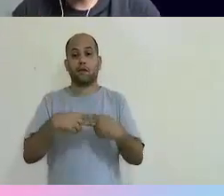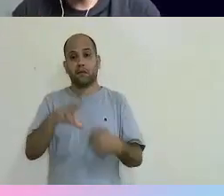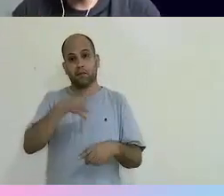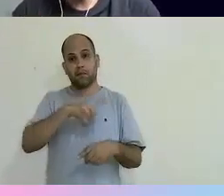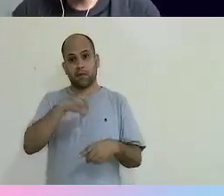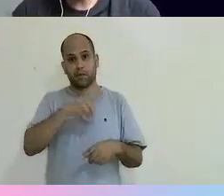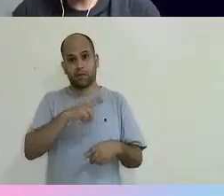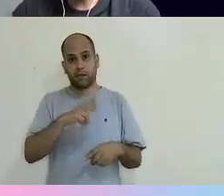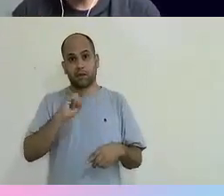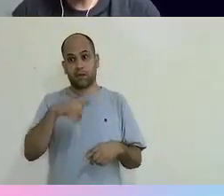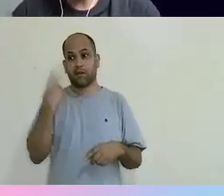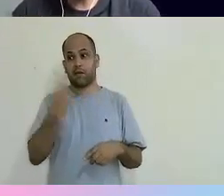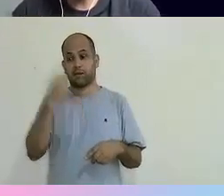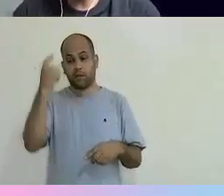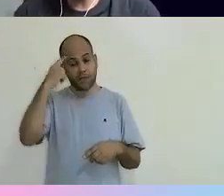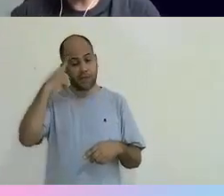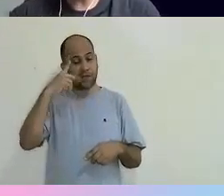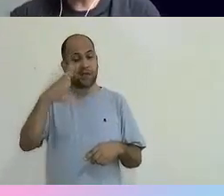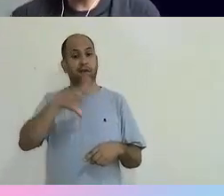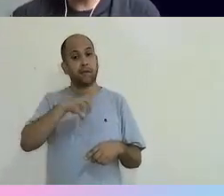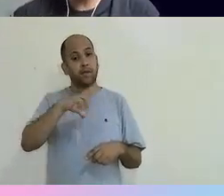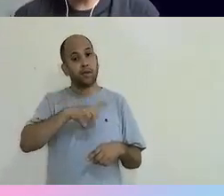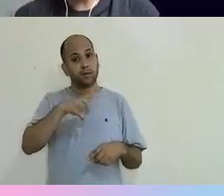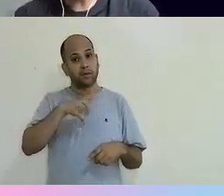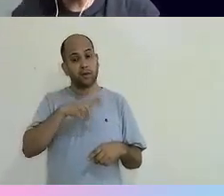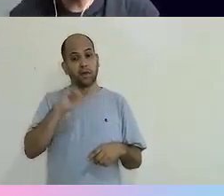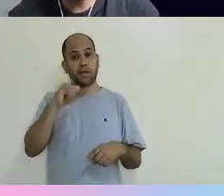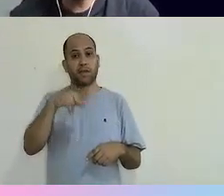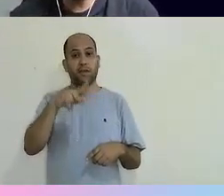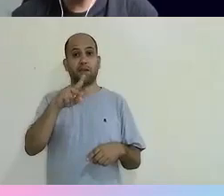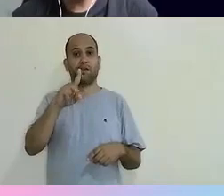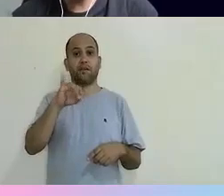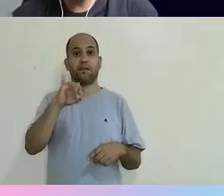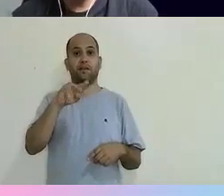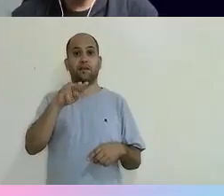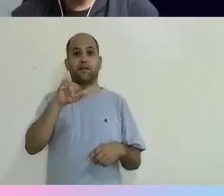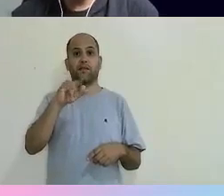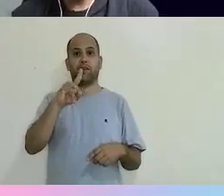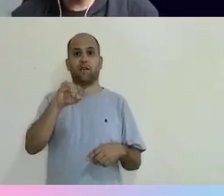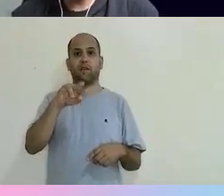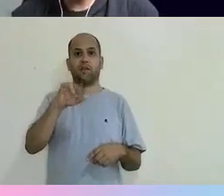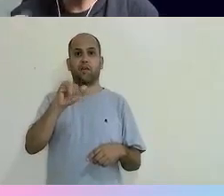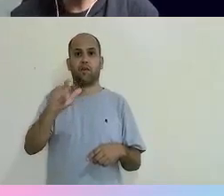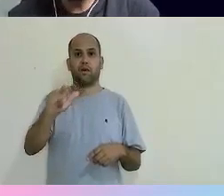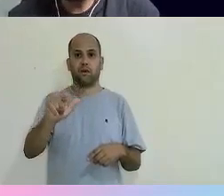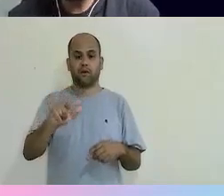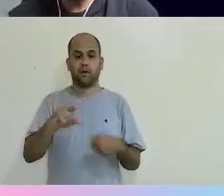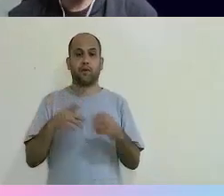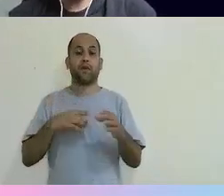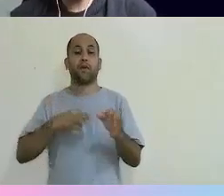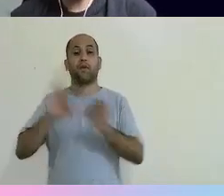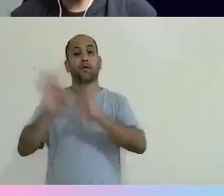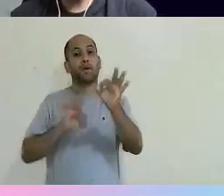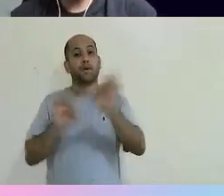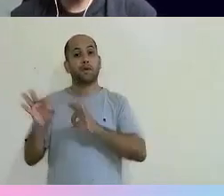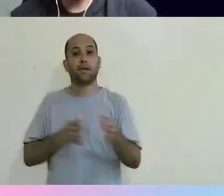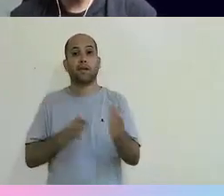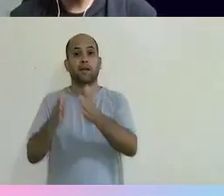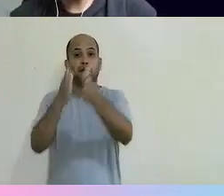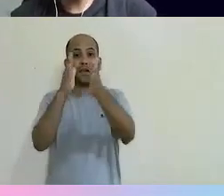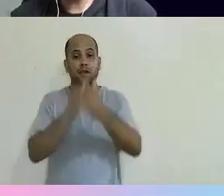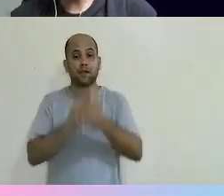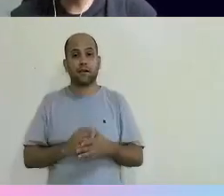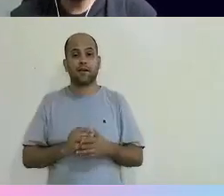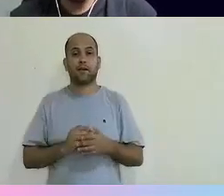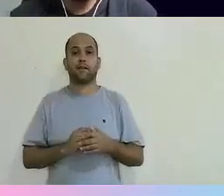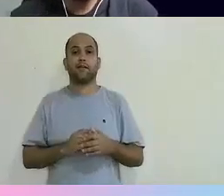individualidade, é a individualidade com que ele vai criar a sua carreira. que ele vai ser protagonista da sua carreira, com que